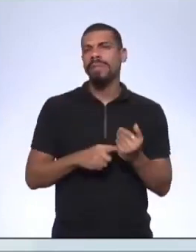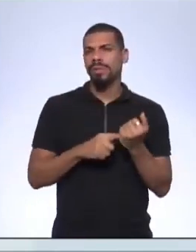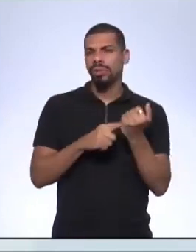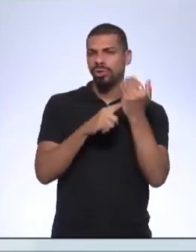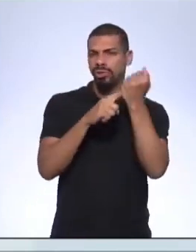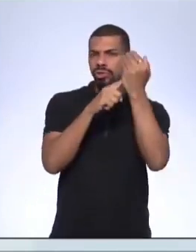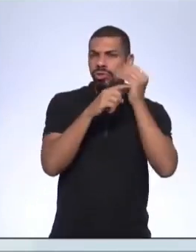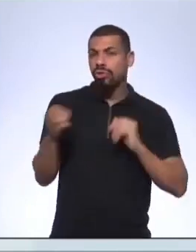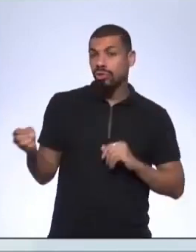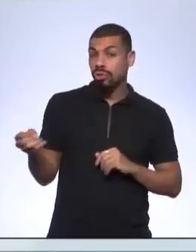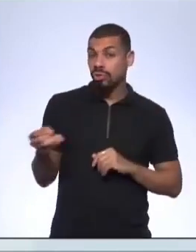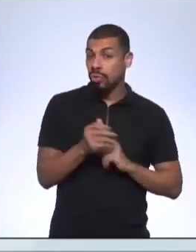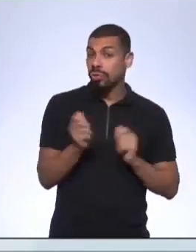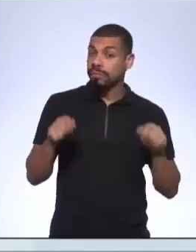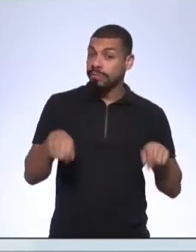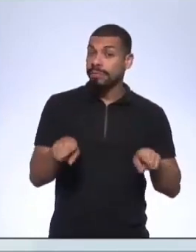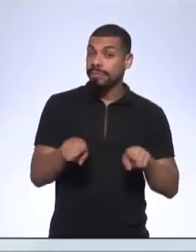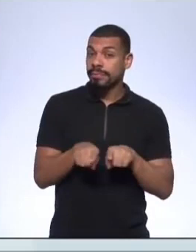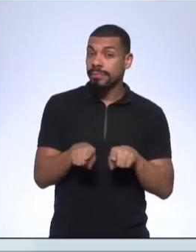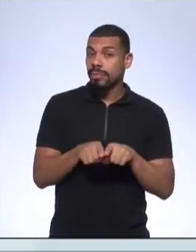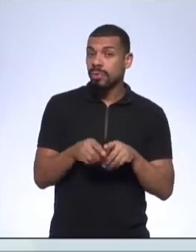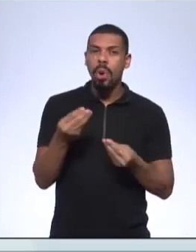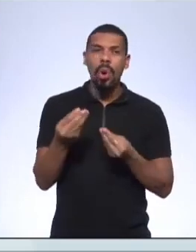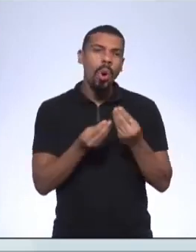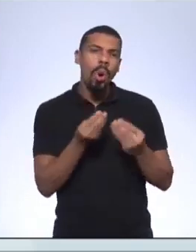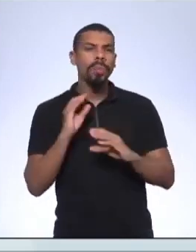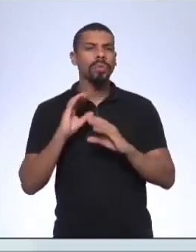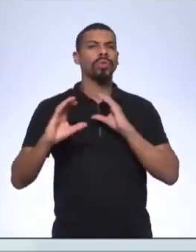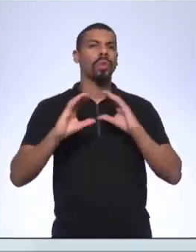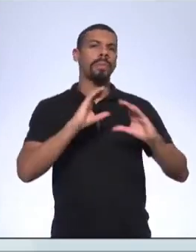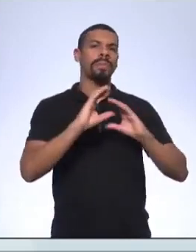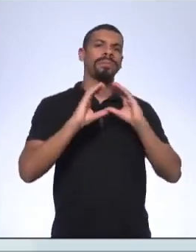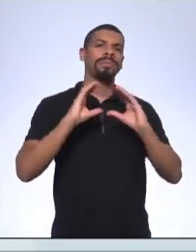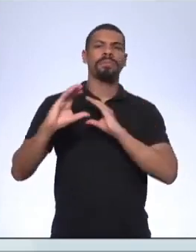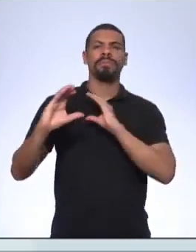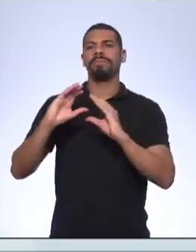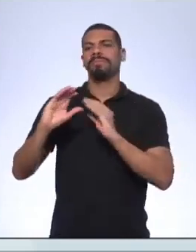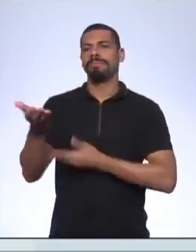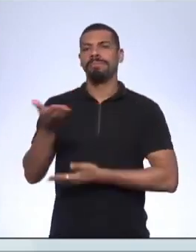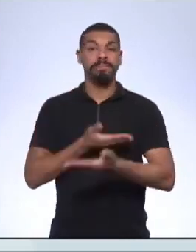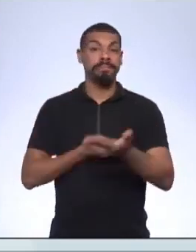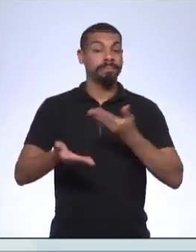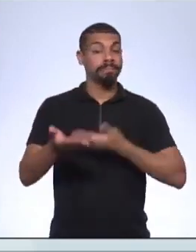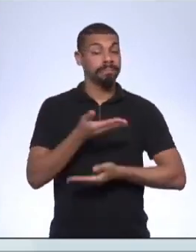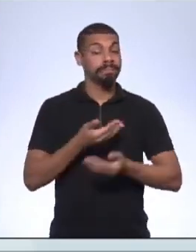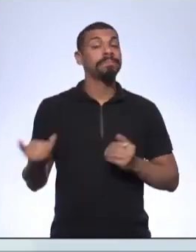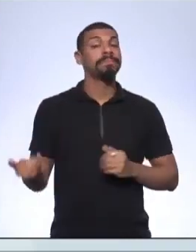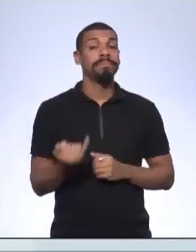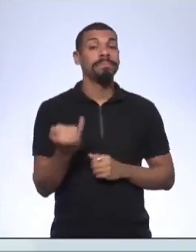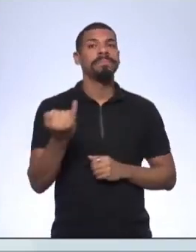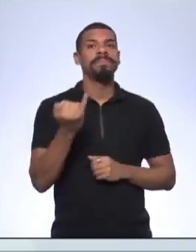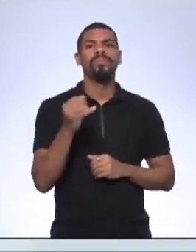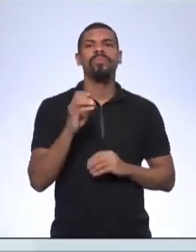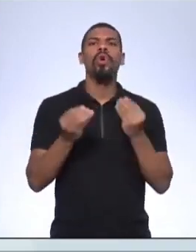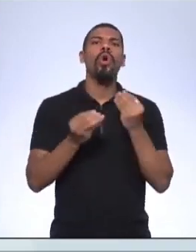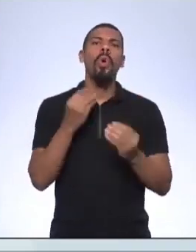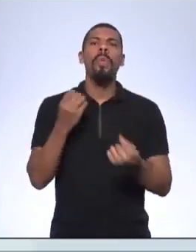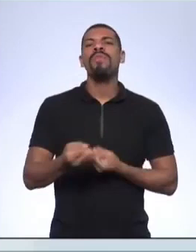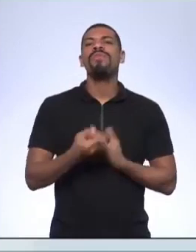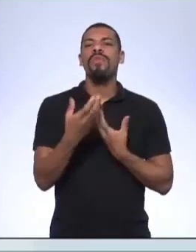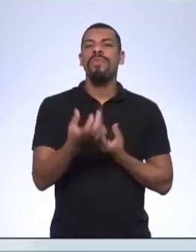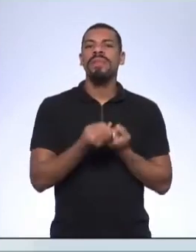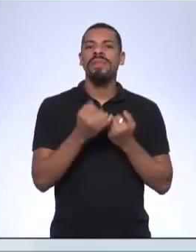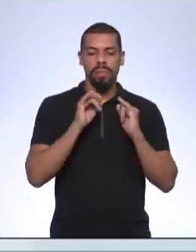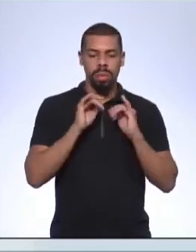científicos e tecnológicos nos modos de comunicação e de transmissão e distribuição de